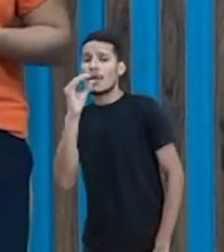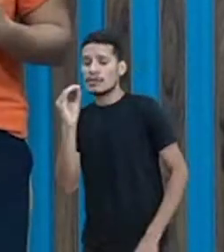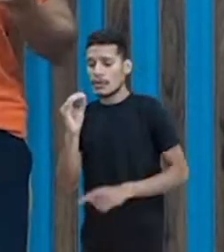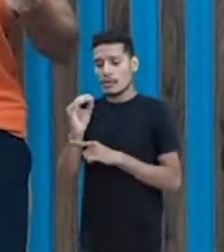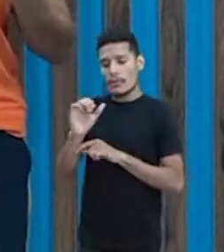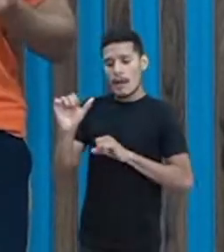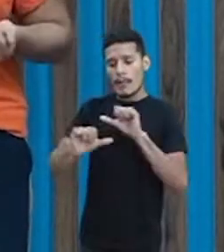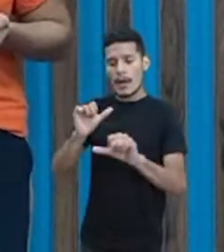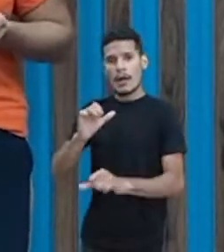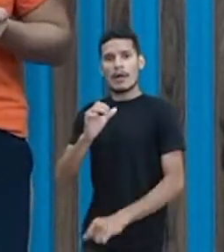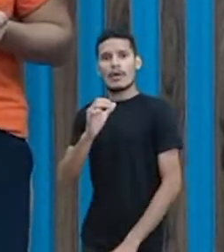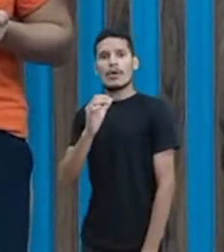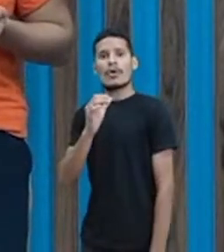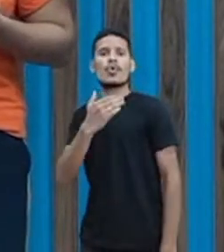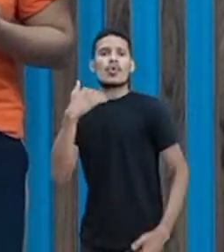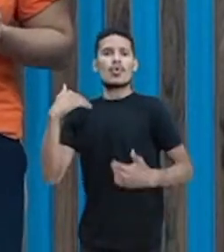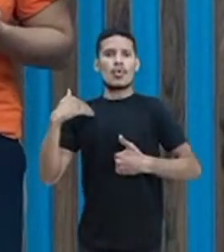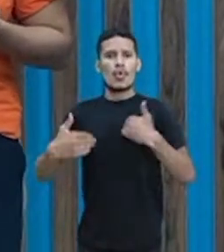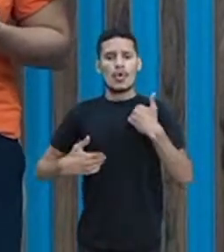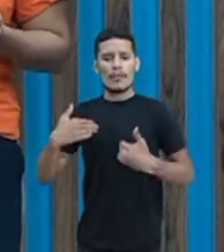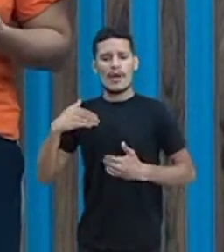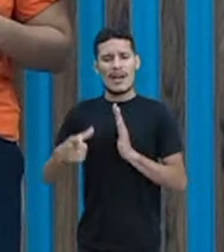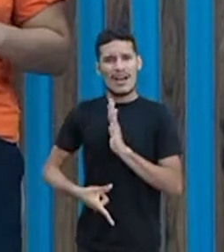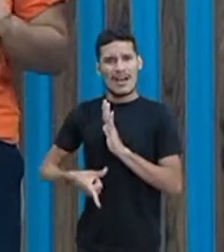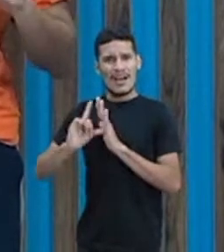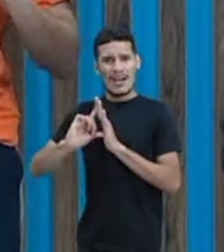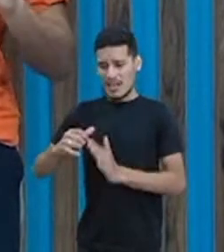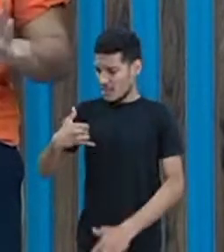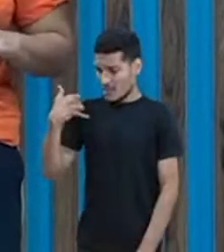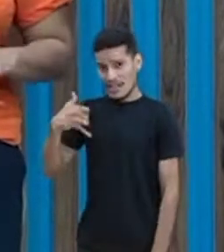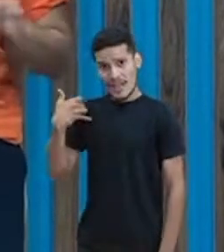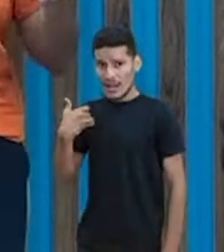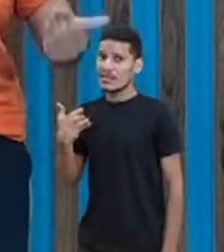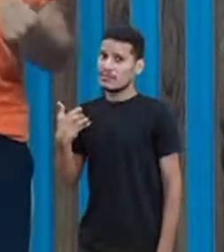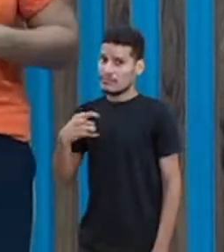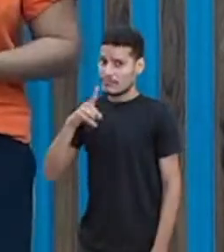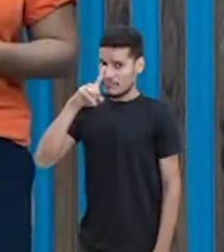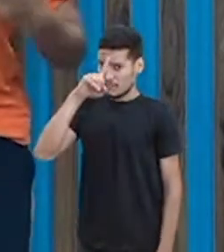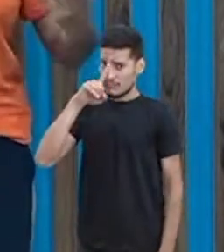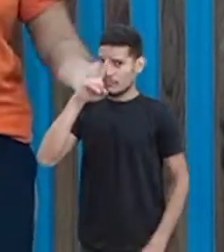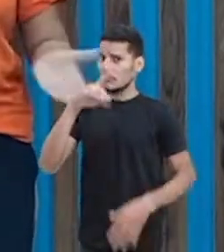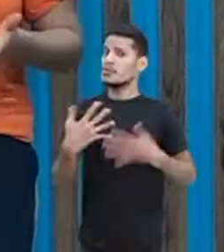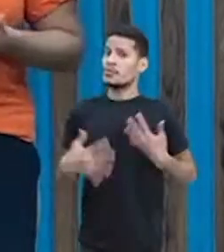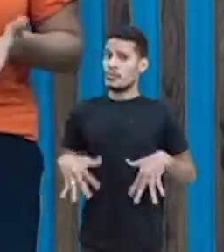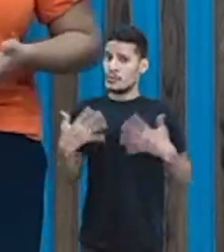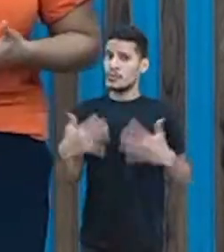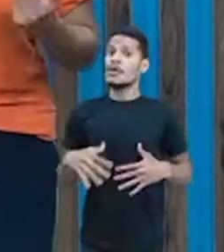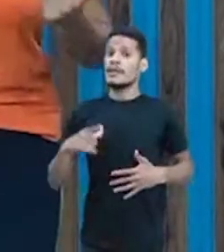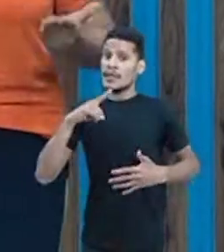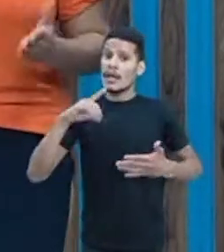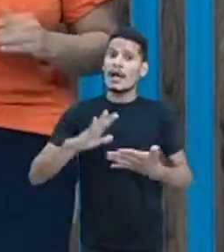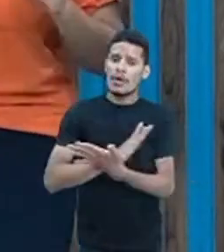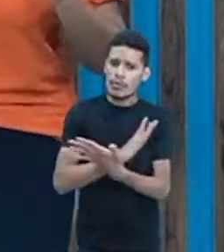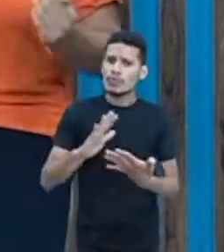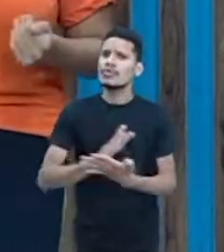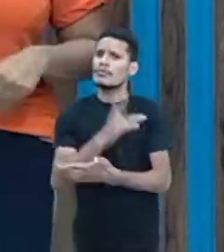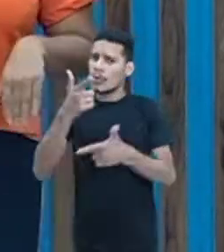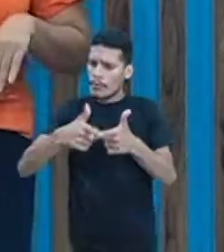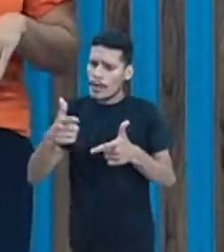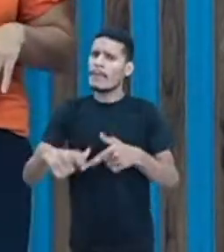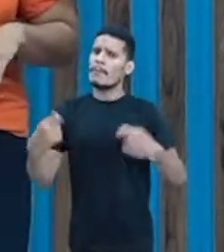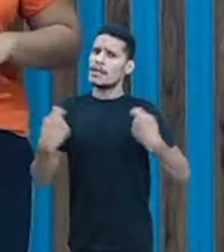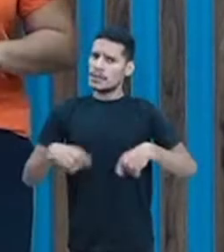definitiva, tão cedo, é um perigo, né, gente? Claro que aí a gente vai ter casos necessários,